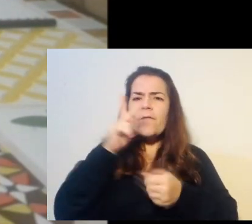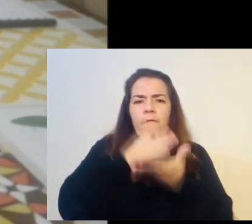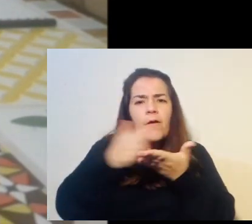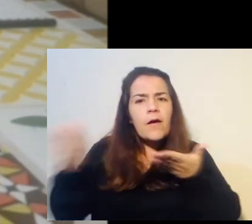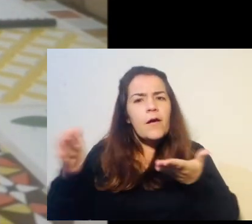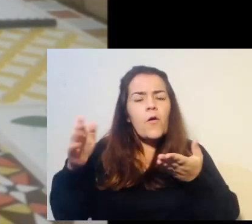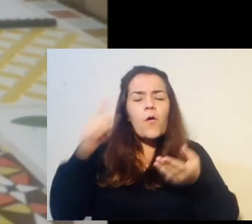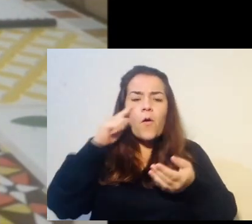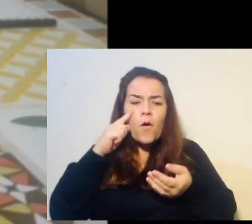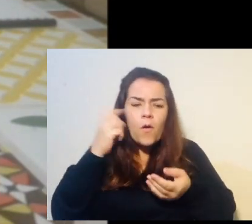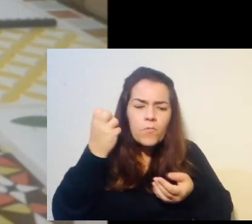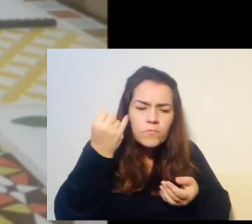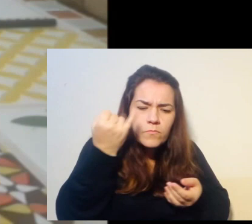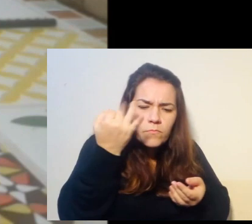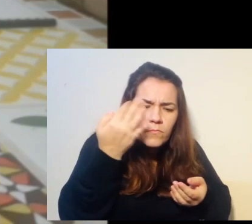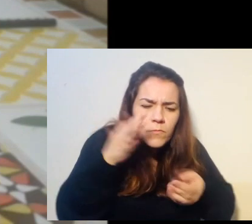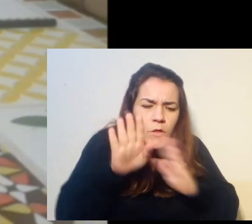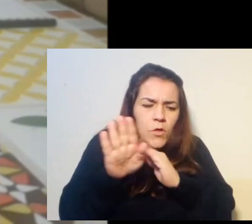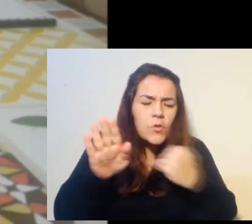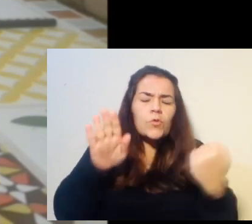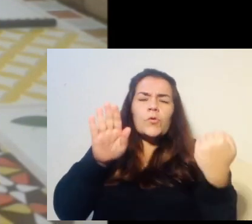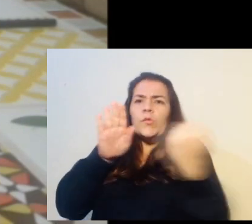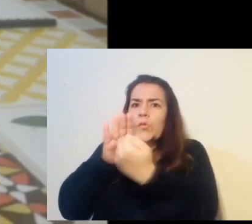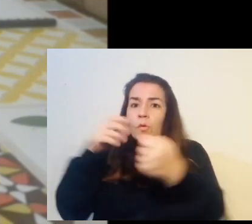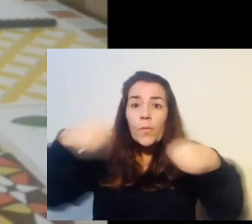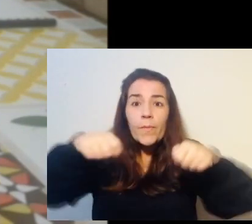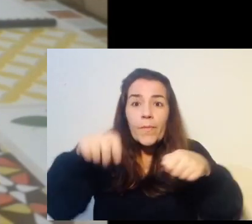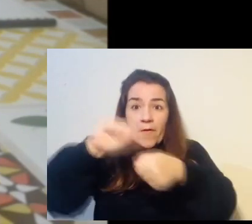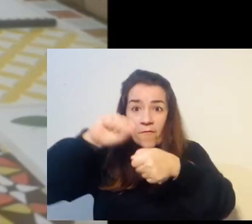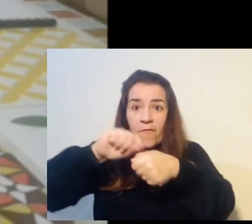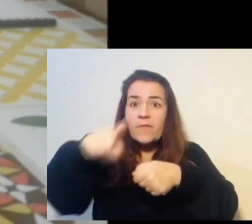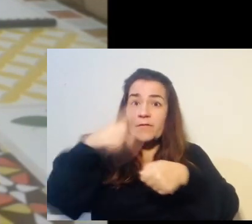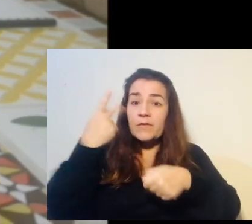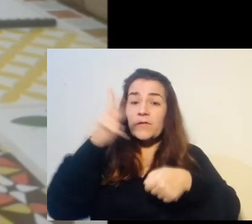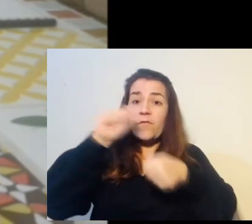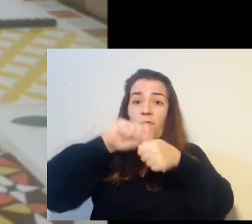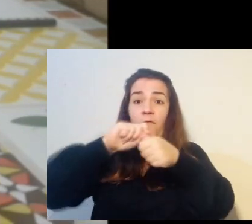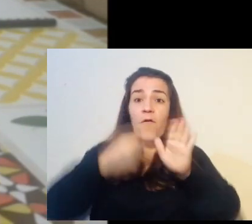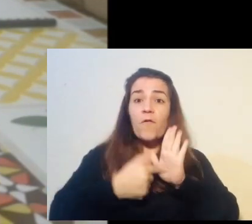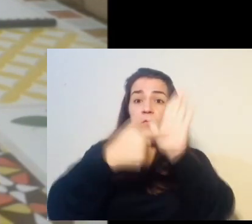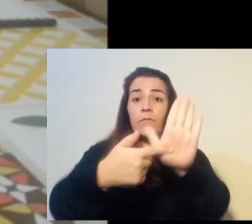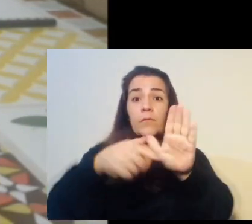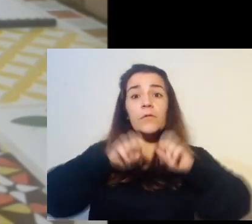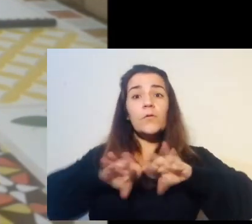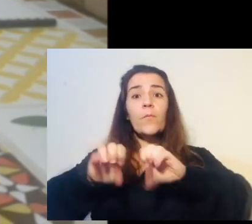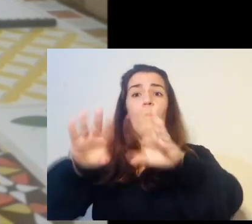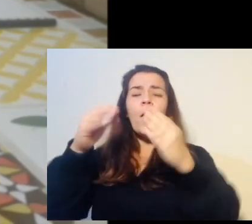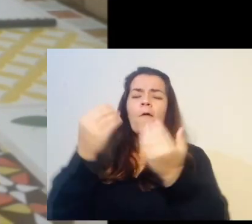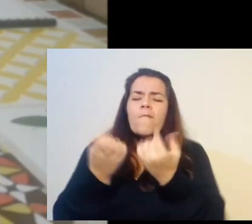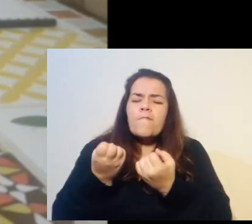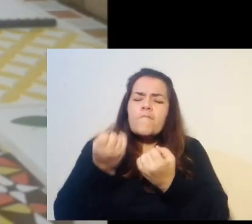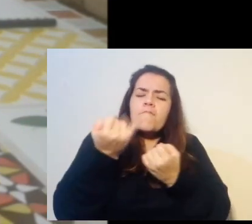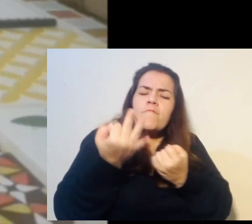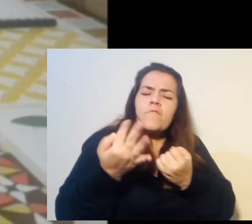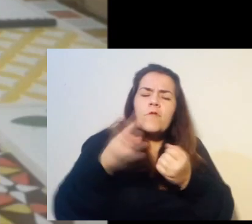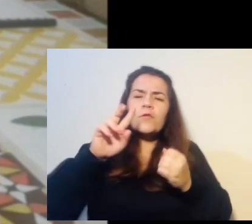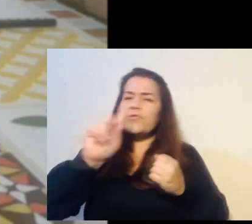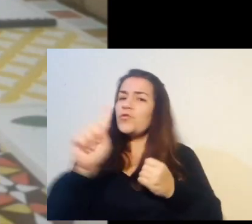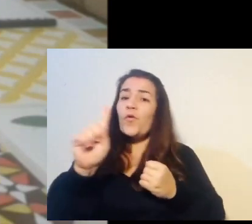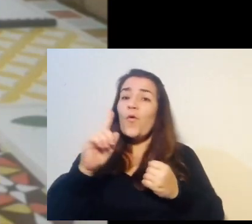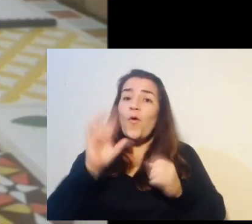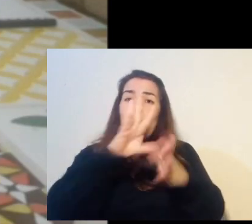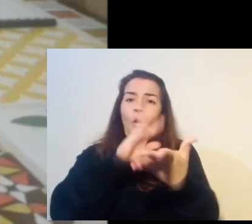né? A calcular todas as etapas, porque aí vocês têm a possibilidade de montar diferentes, não usar o